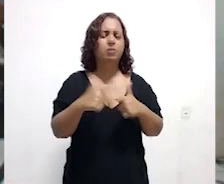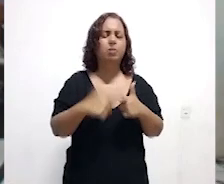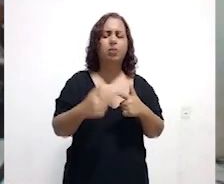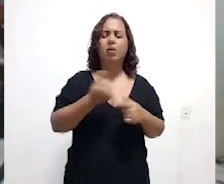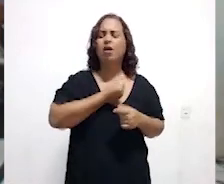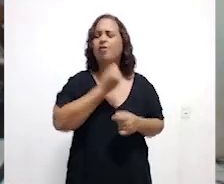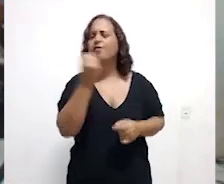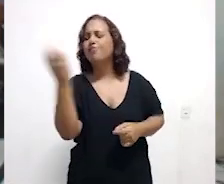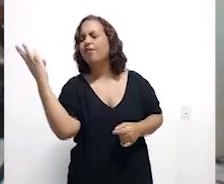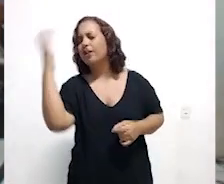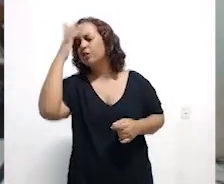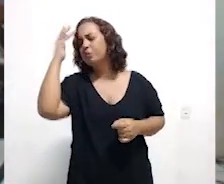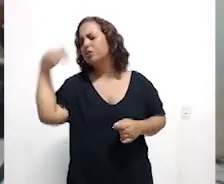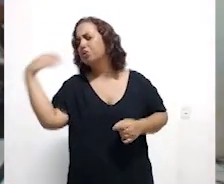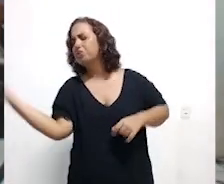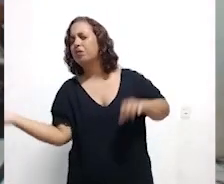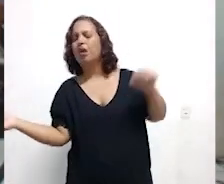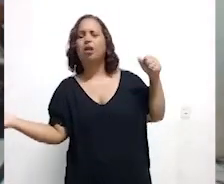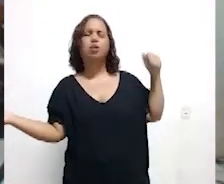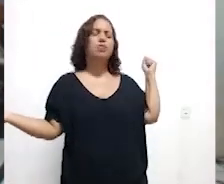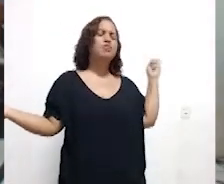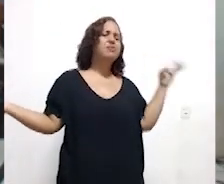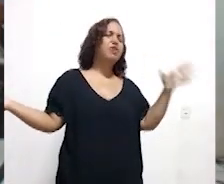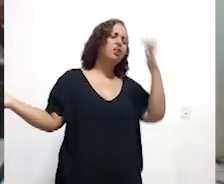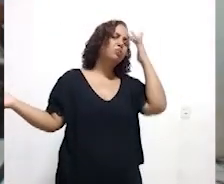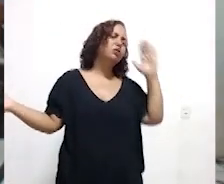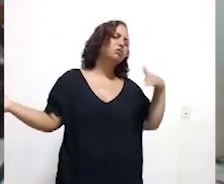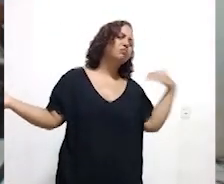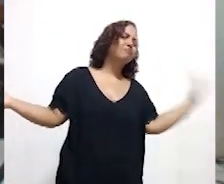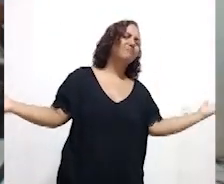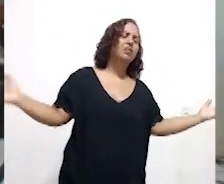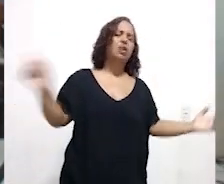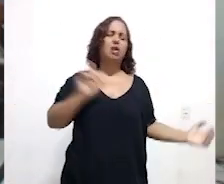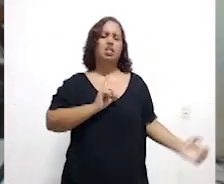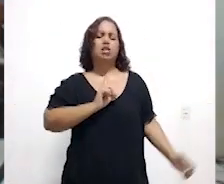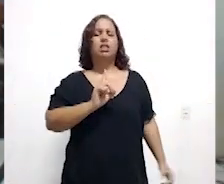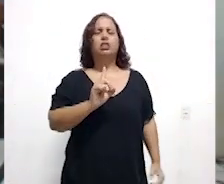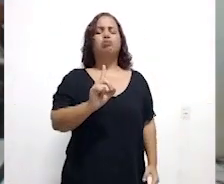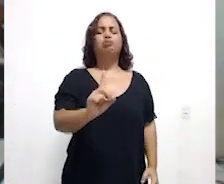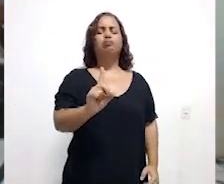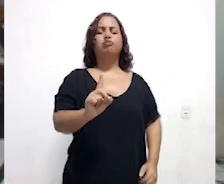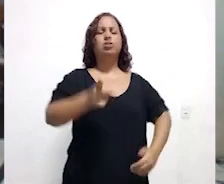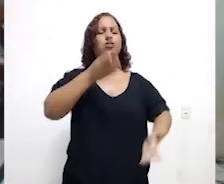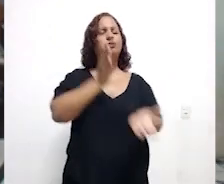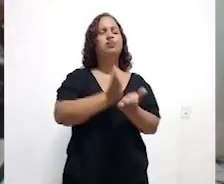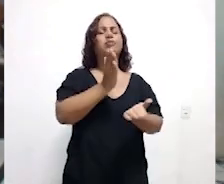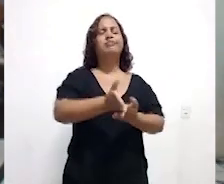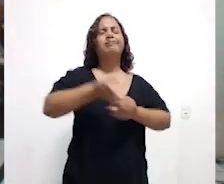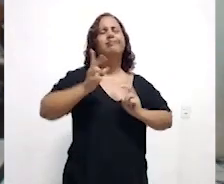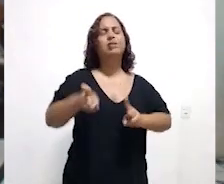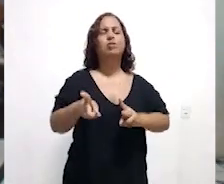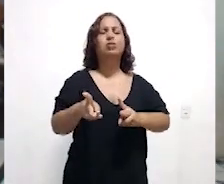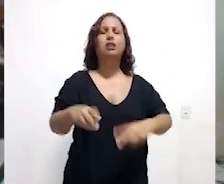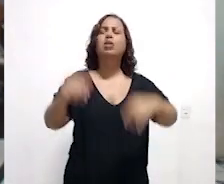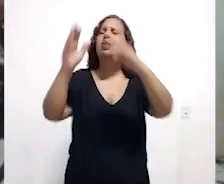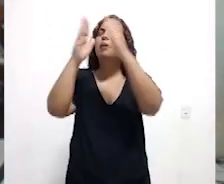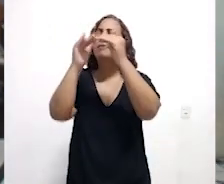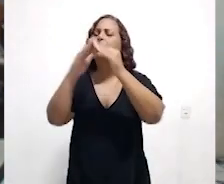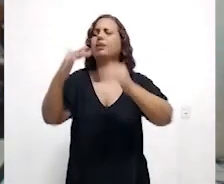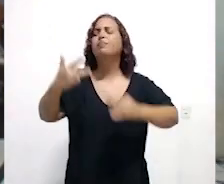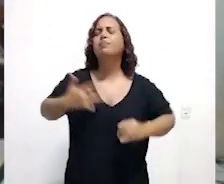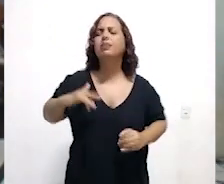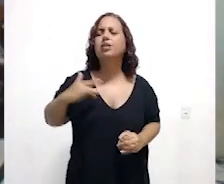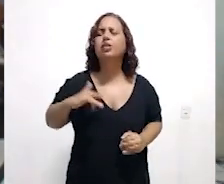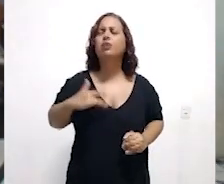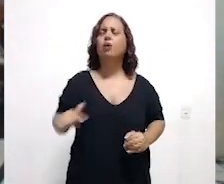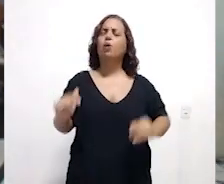nós não fomos atingidos, ó Pai. Te pedimos misericórdia, te pedimos benevolência, ó Deus, por esses, ó Pai,